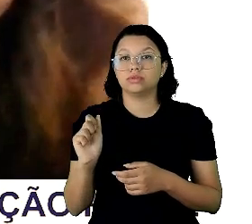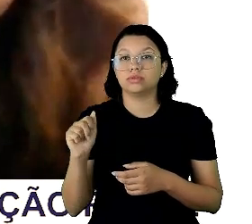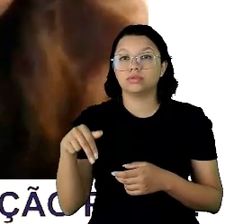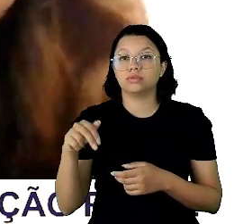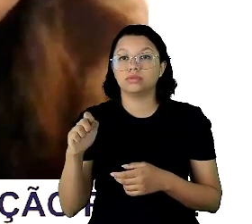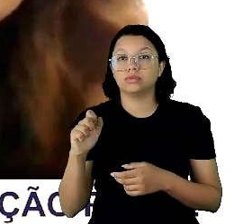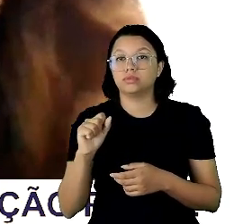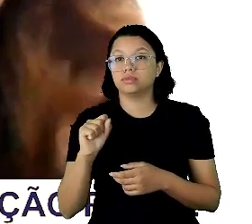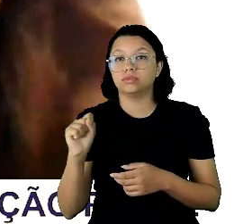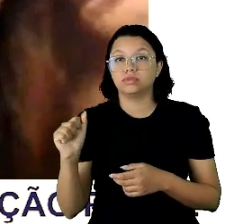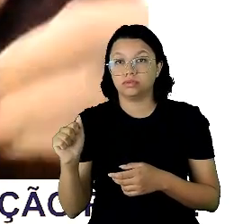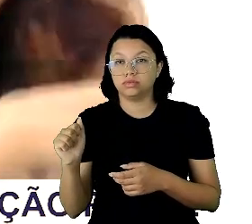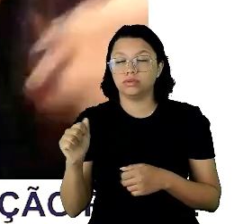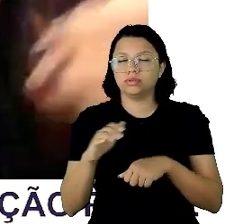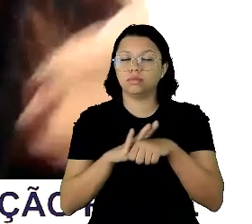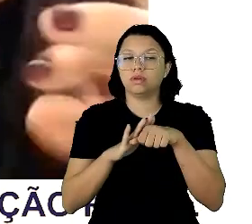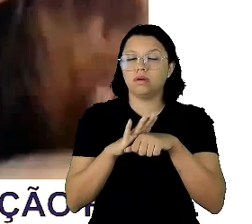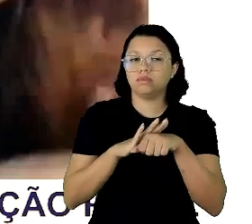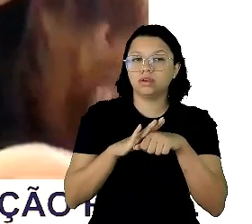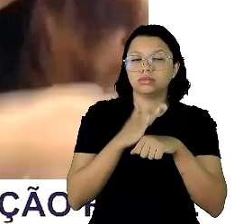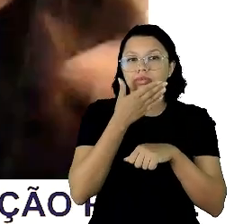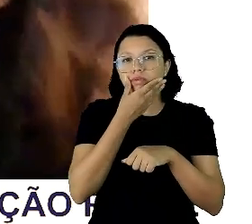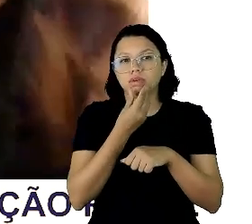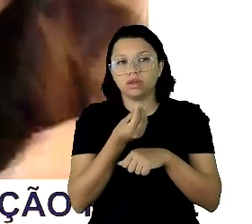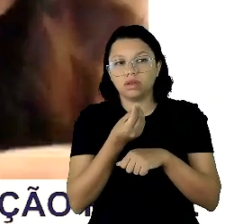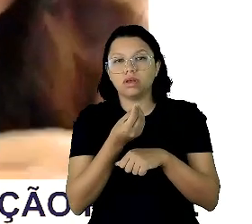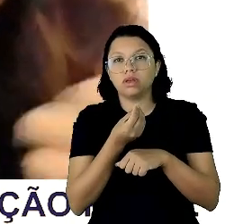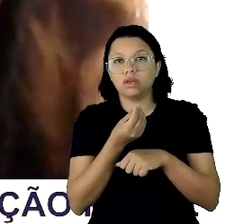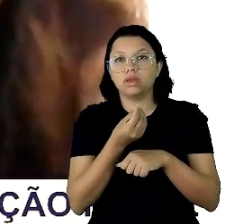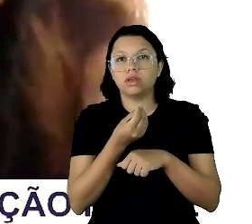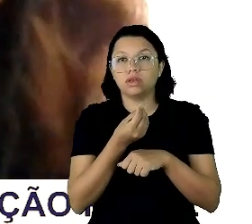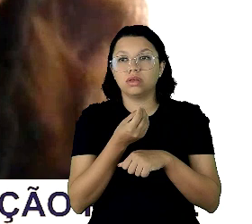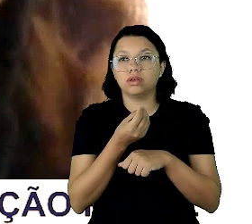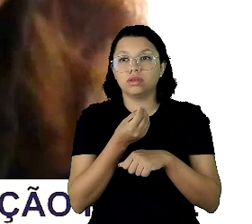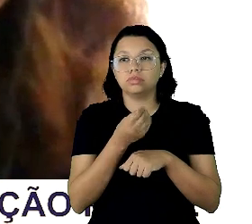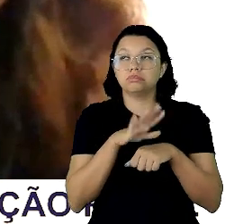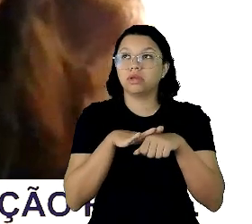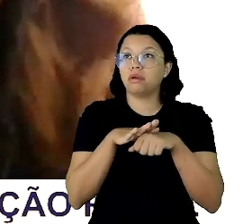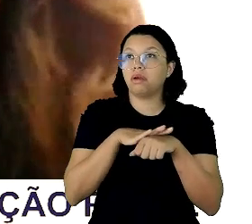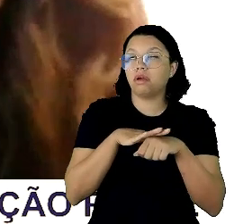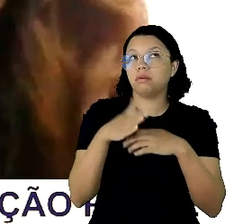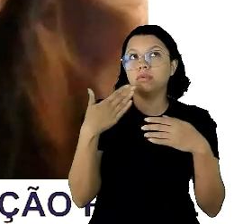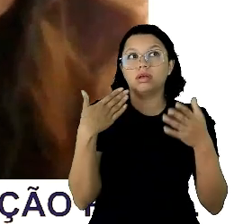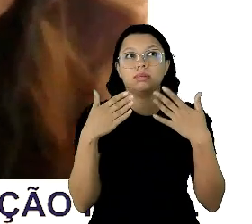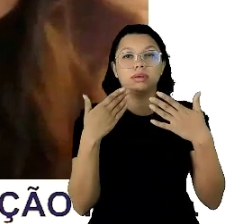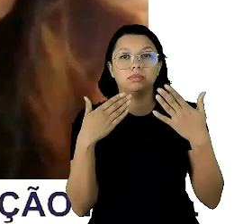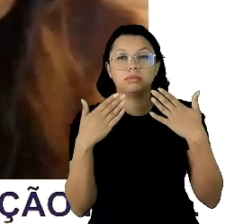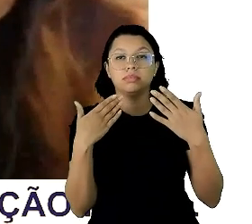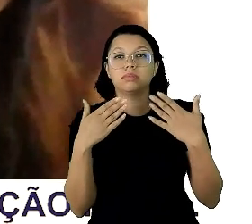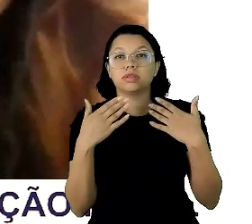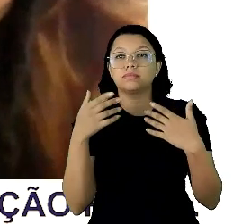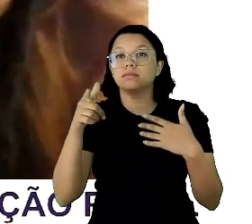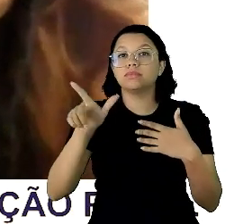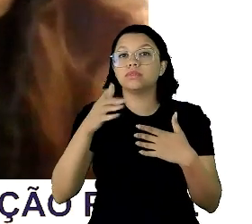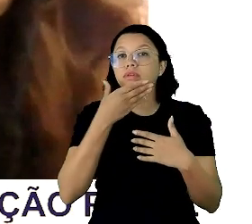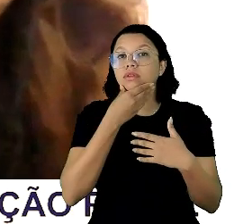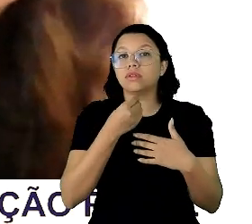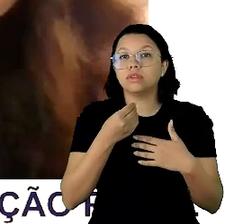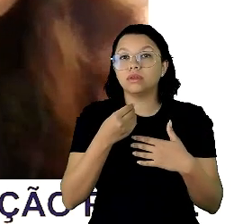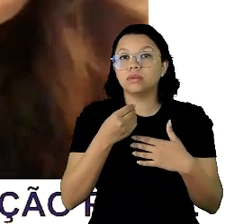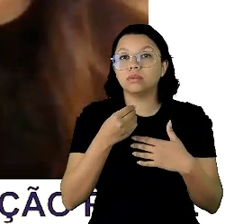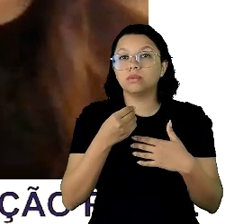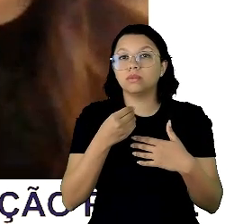conversando com um cara. O cara estava no caminhão, ela estava conversando, um outro cara passou, ô